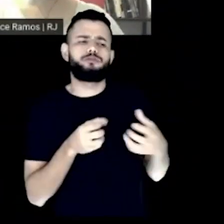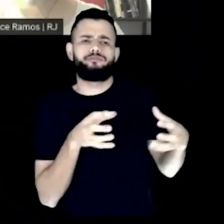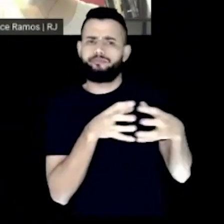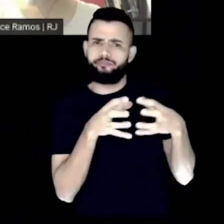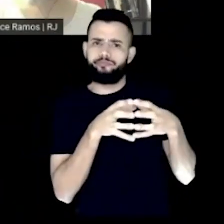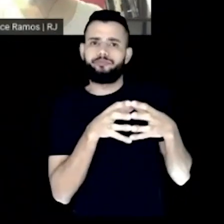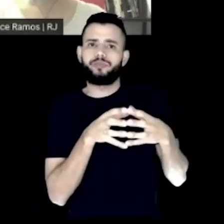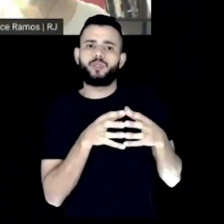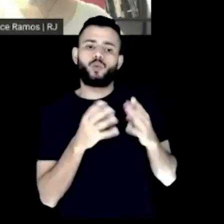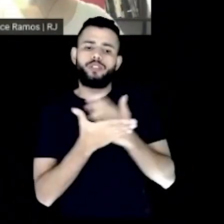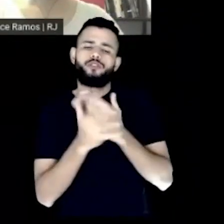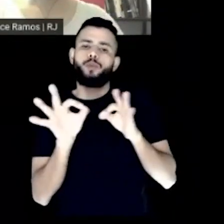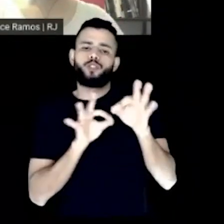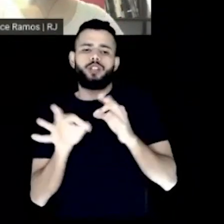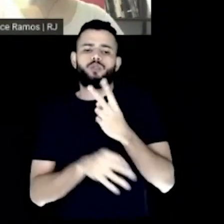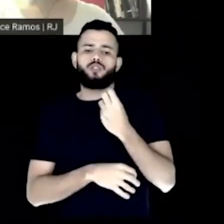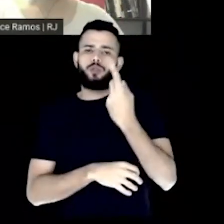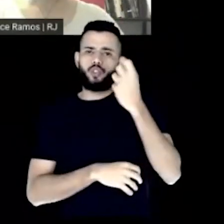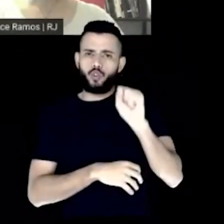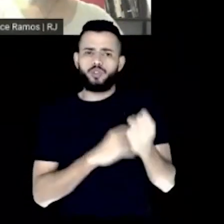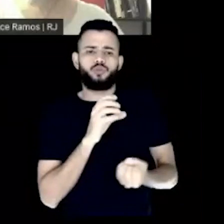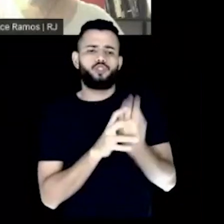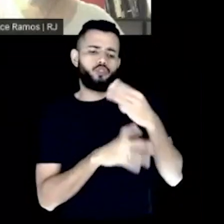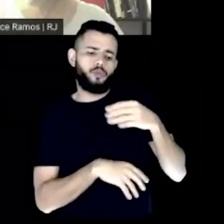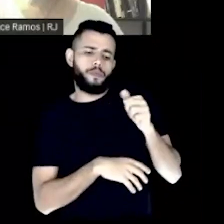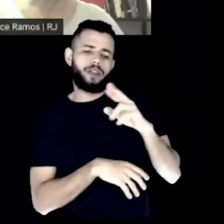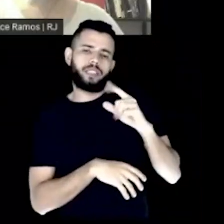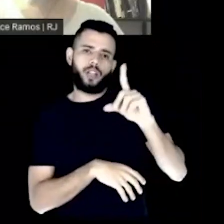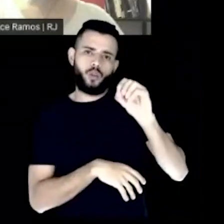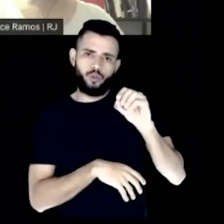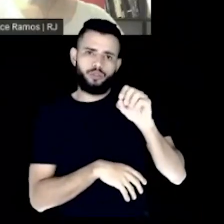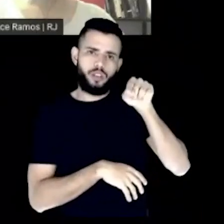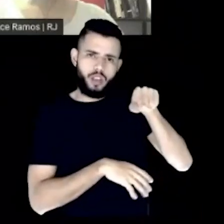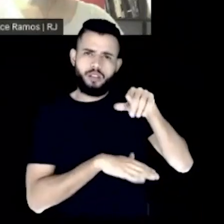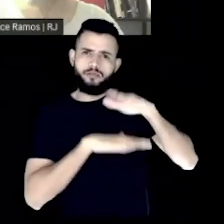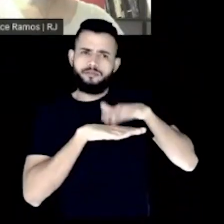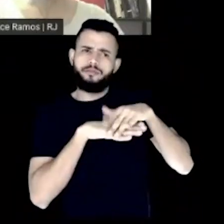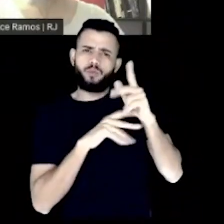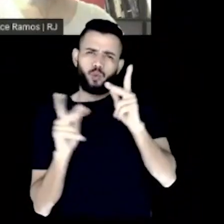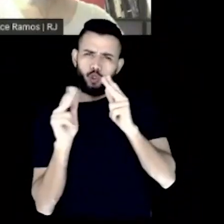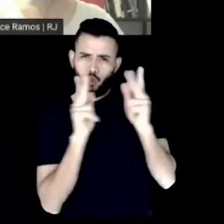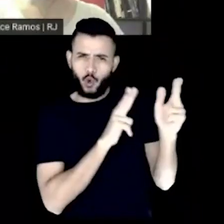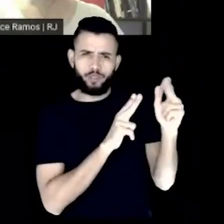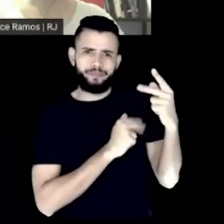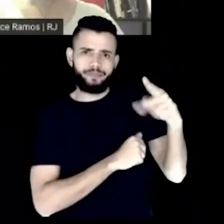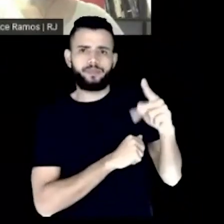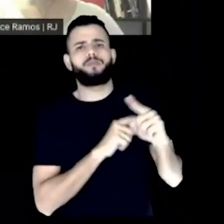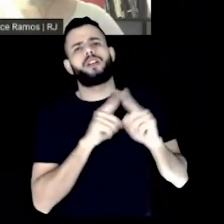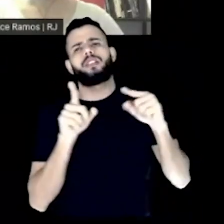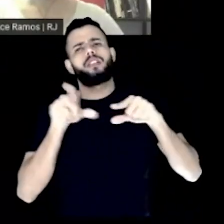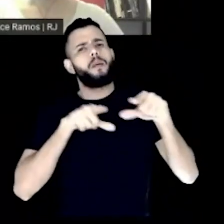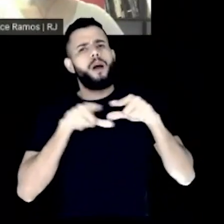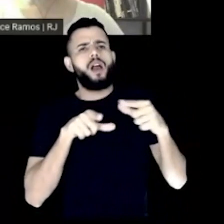foi um esforço conjunto, assim. O livro, ele é um projeto de 2018, que surgiu com o Marcelo Ferroni, que é meu editor,